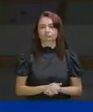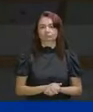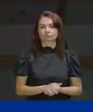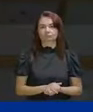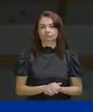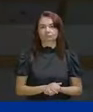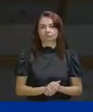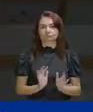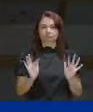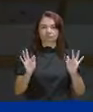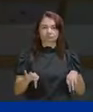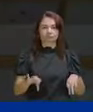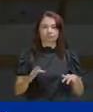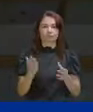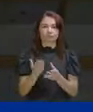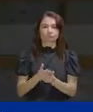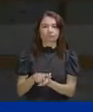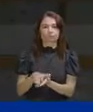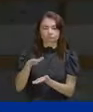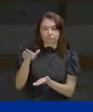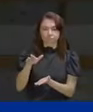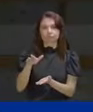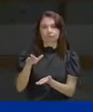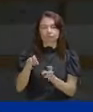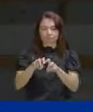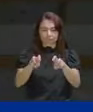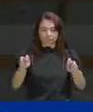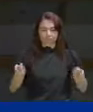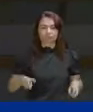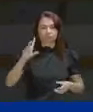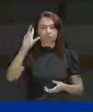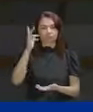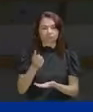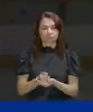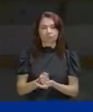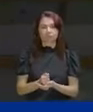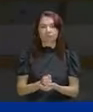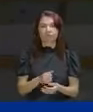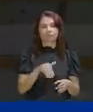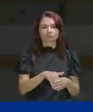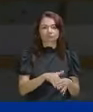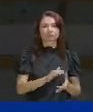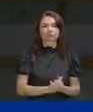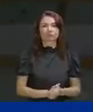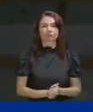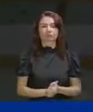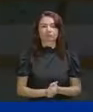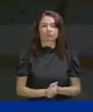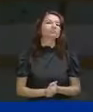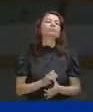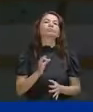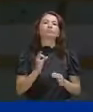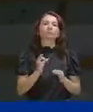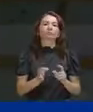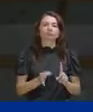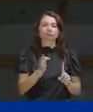atribuição de relatar o que o colegiado decidiu. E aí temos o voto do